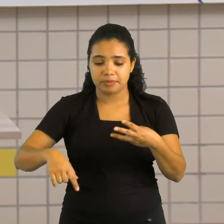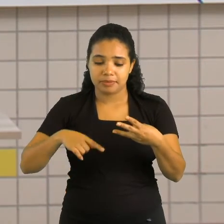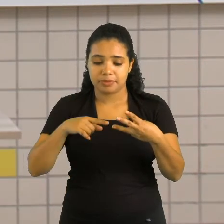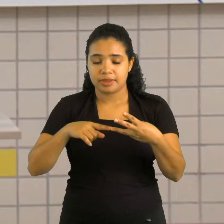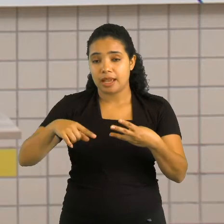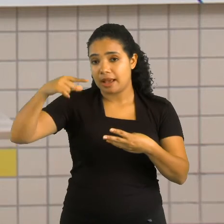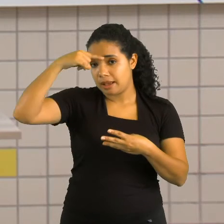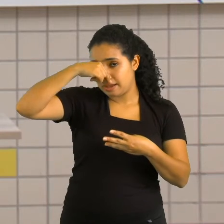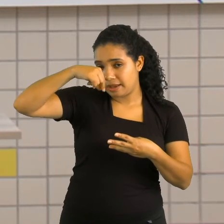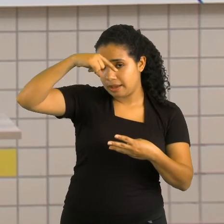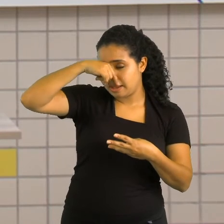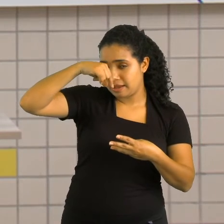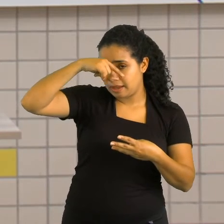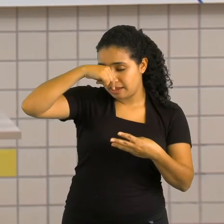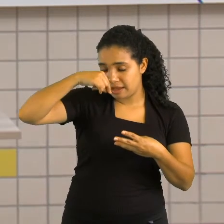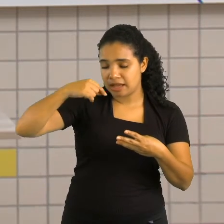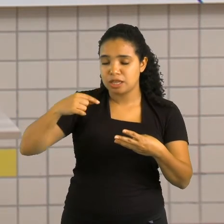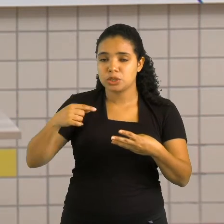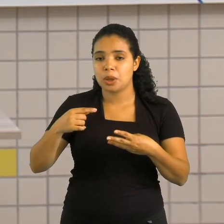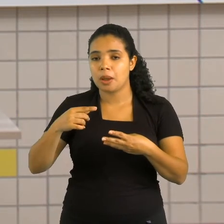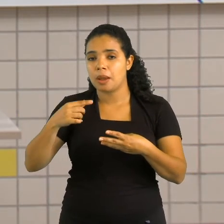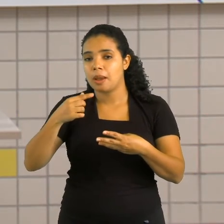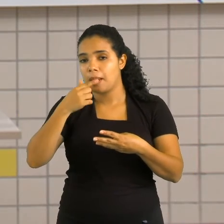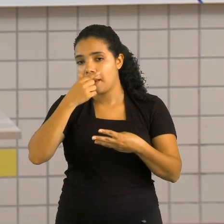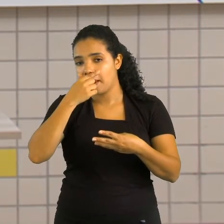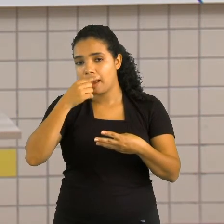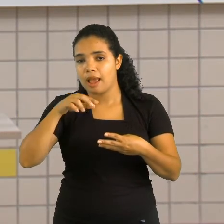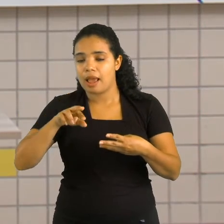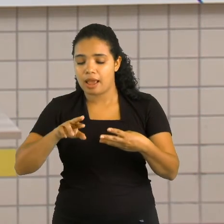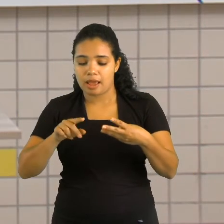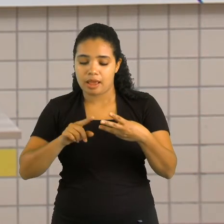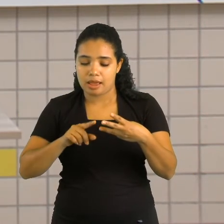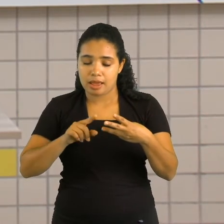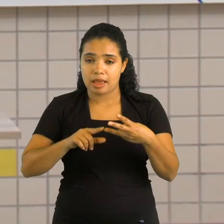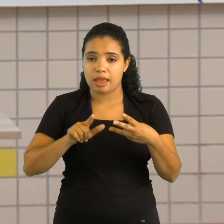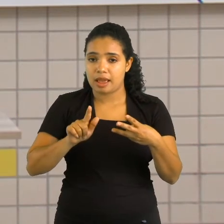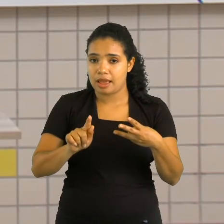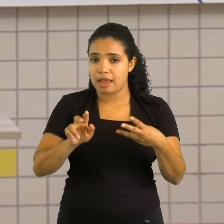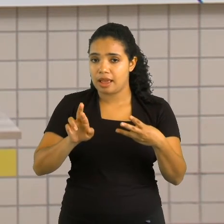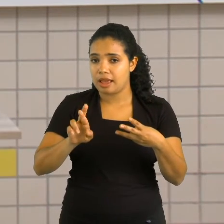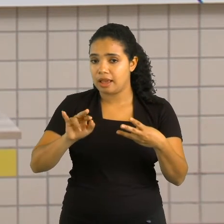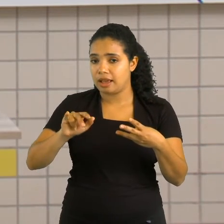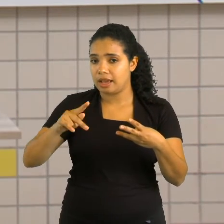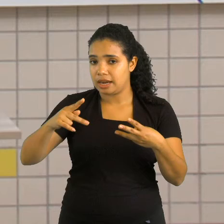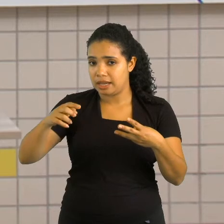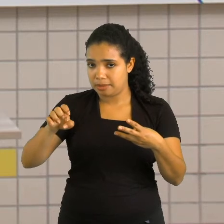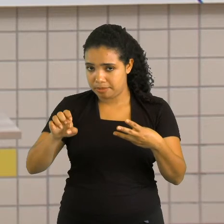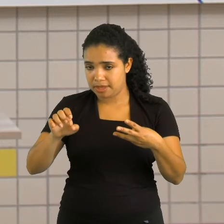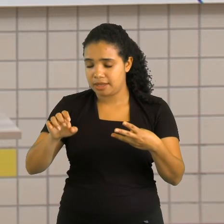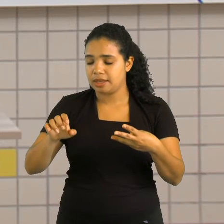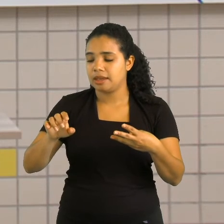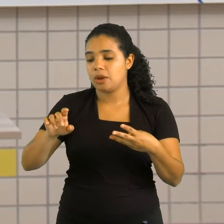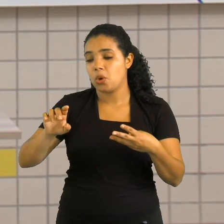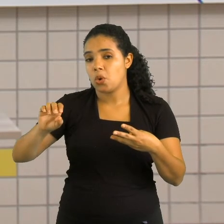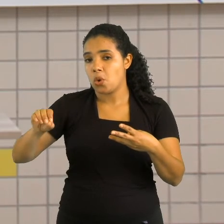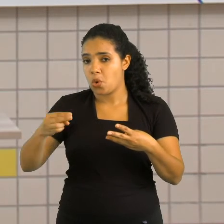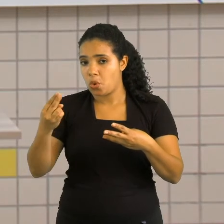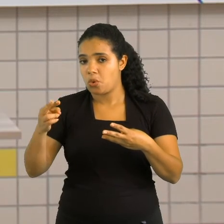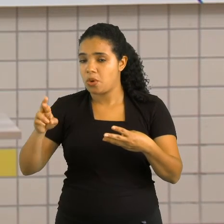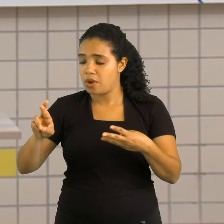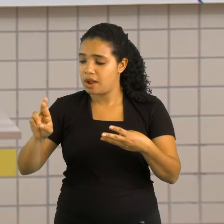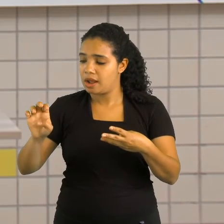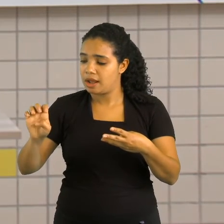diferentes. Apesar de terem muitos sintomas em comum, o resfriado é causado por um vírus